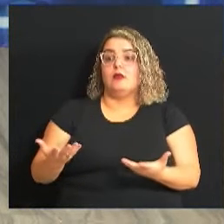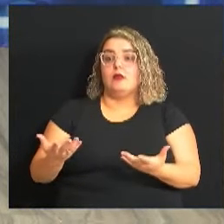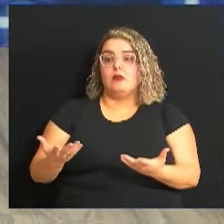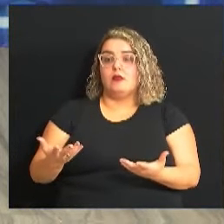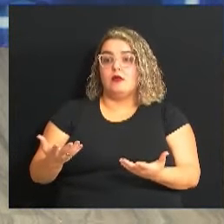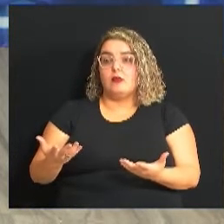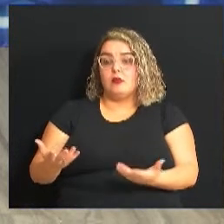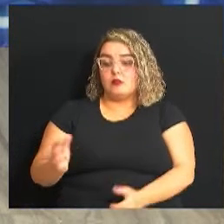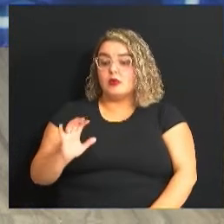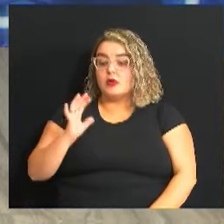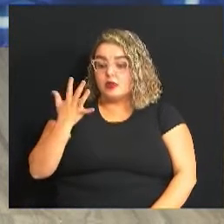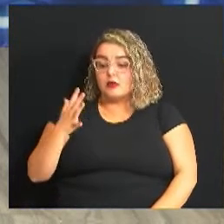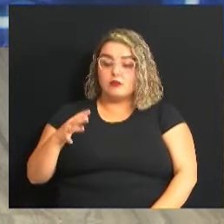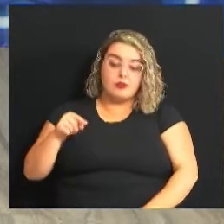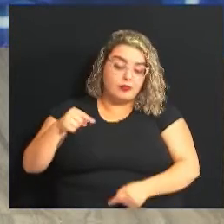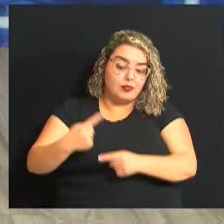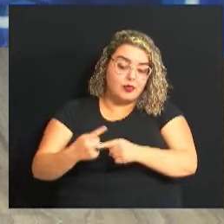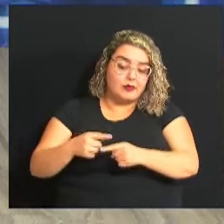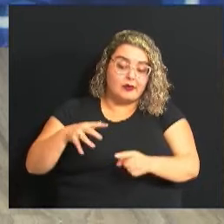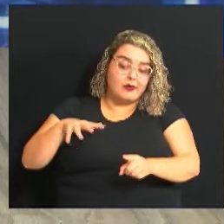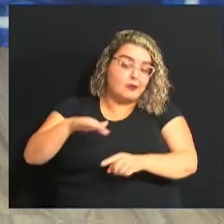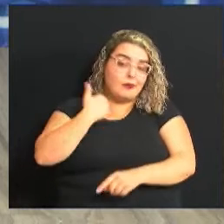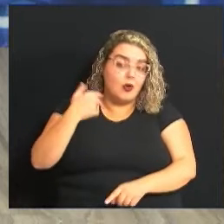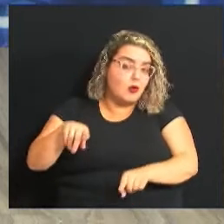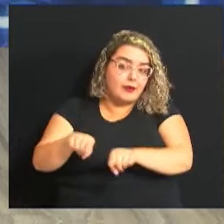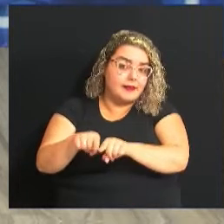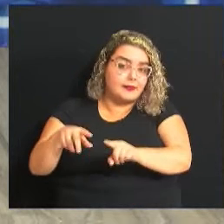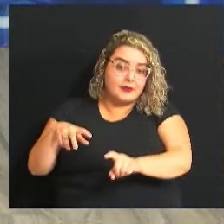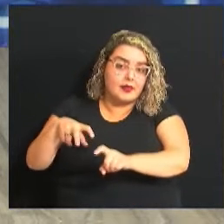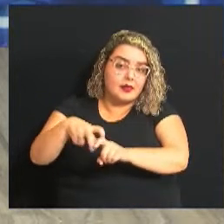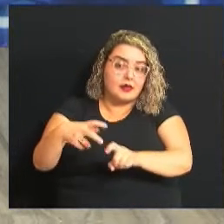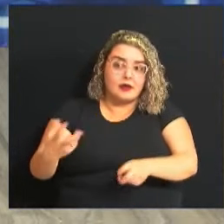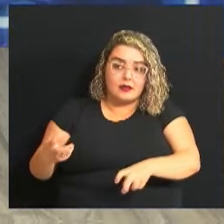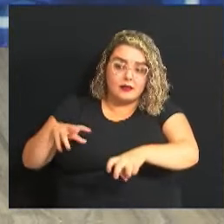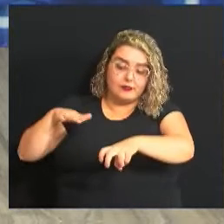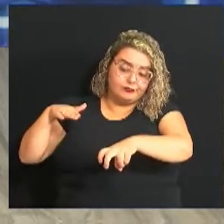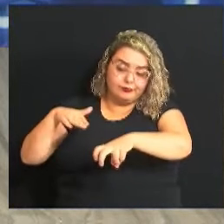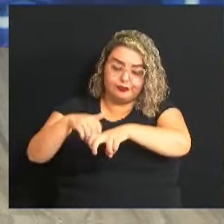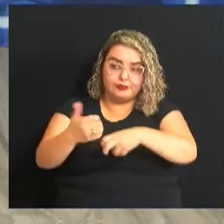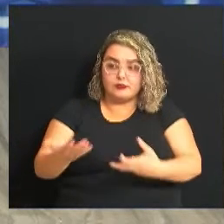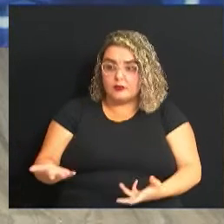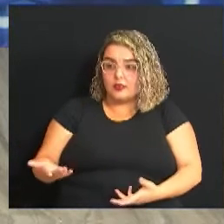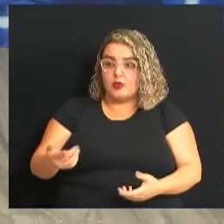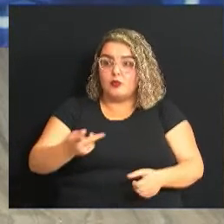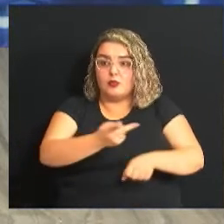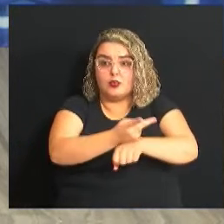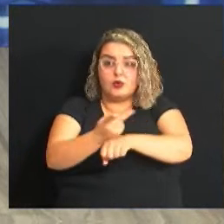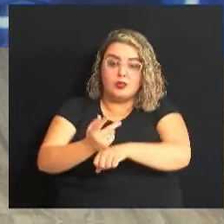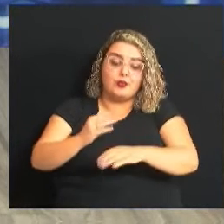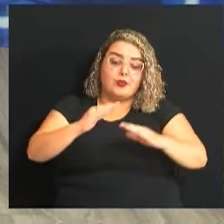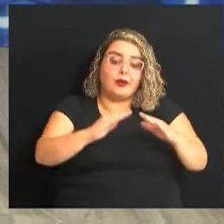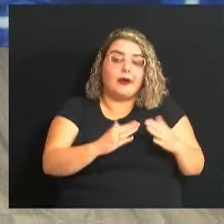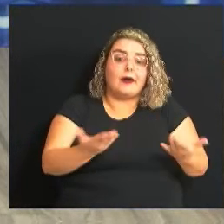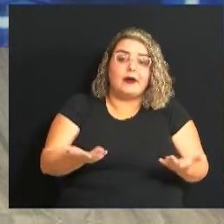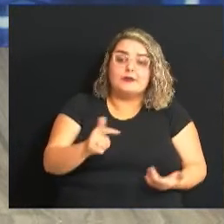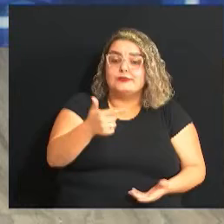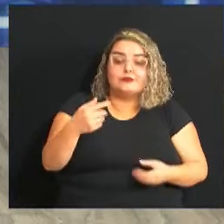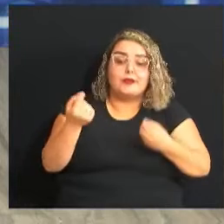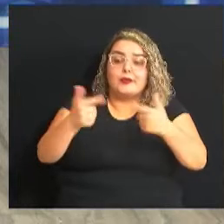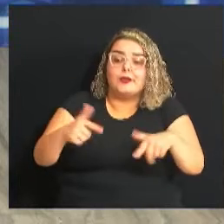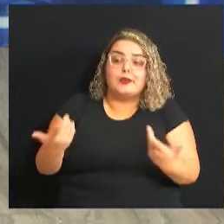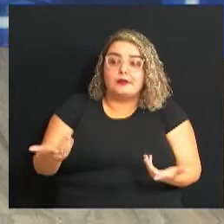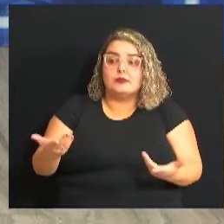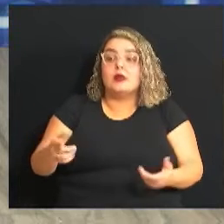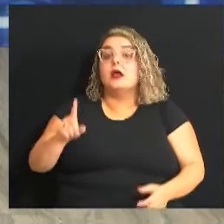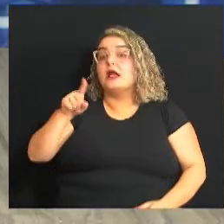para esses bichinhos? Eles também estão procurando qual é a casa deles, né? Não tem para onde ir. Exato. Eles acabam,